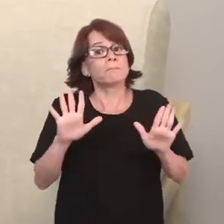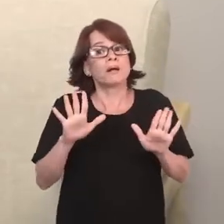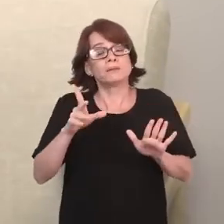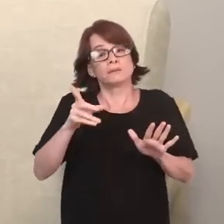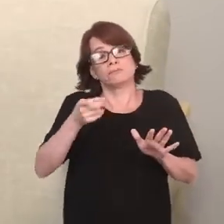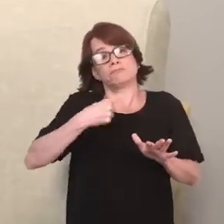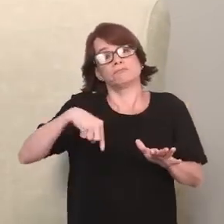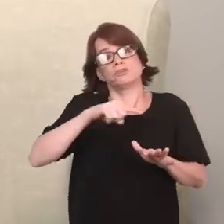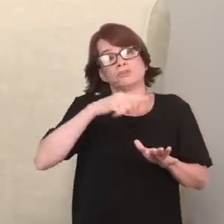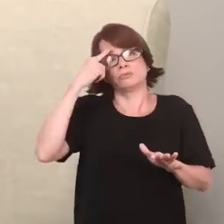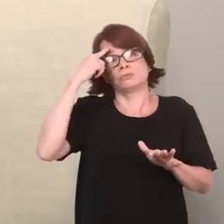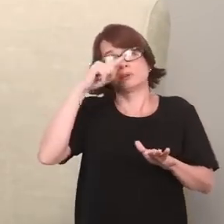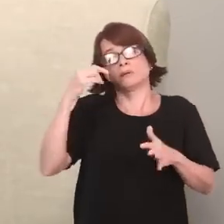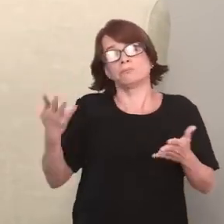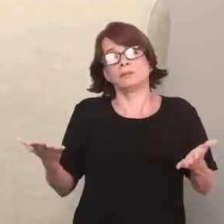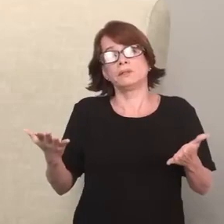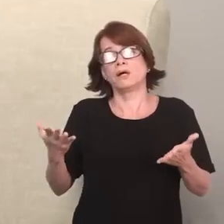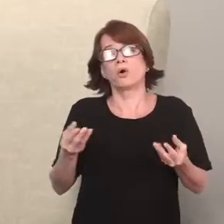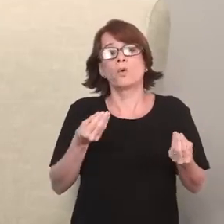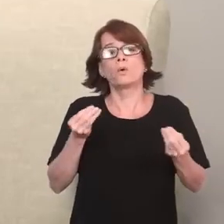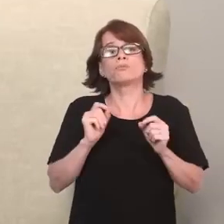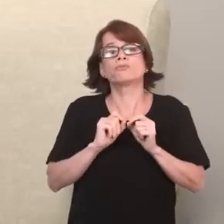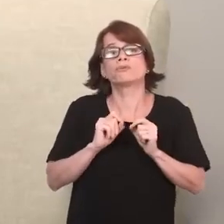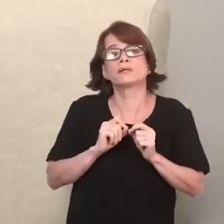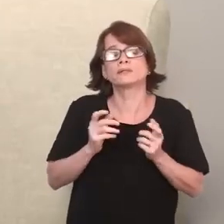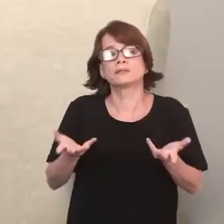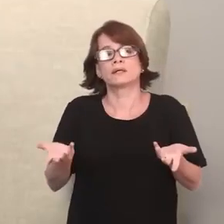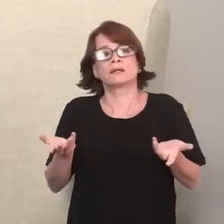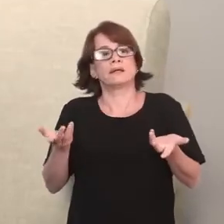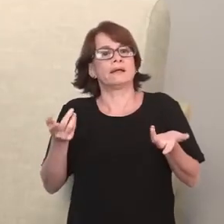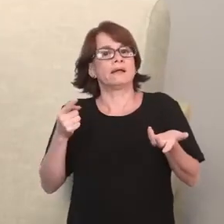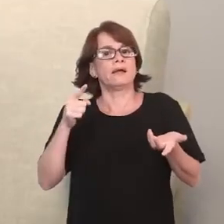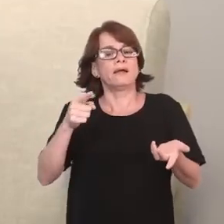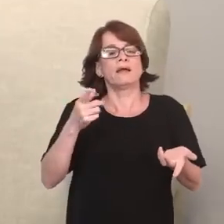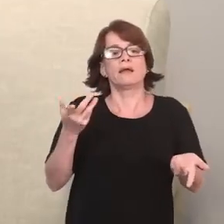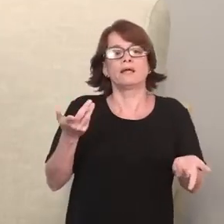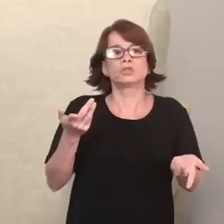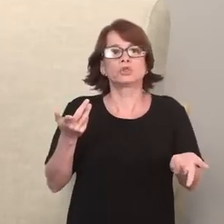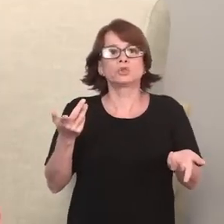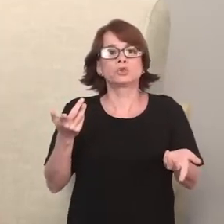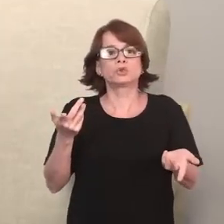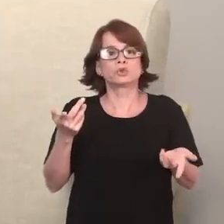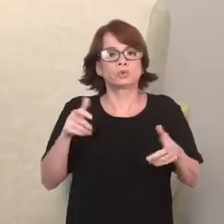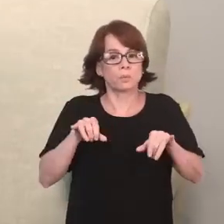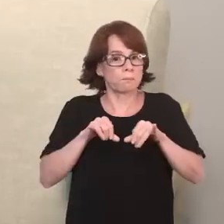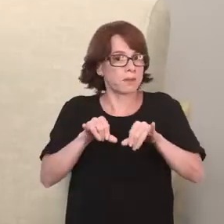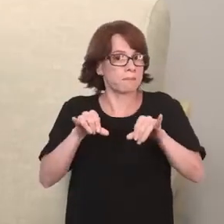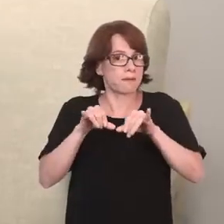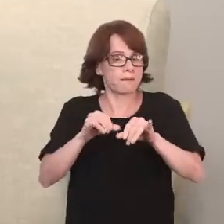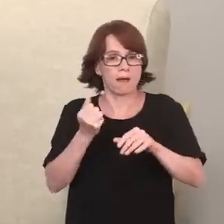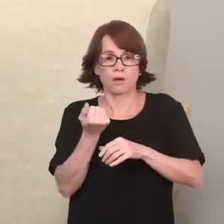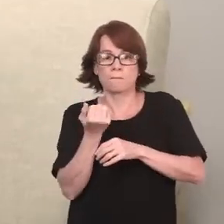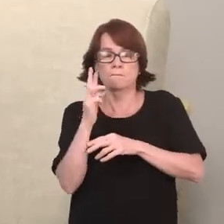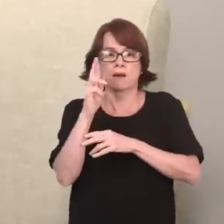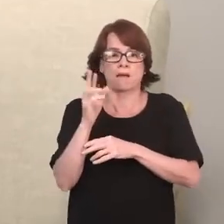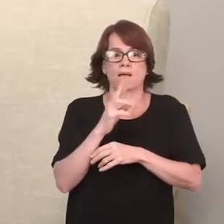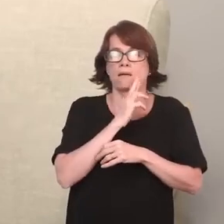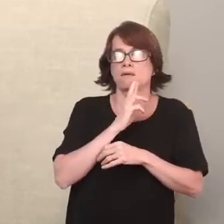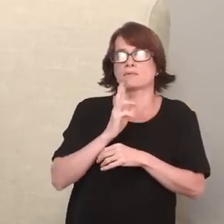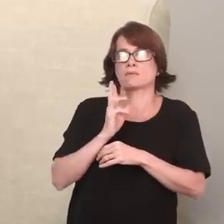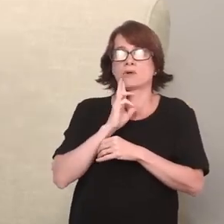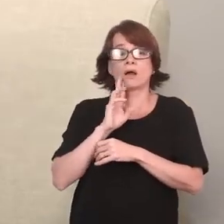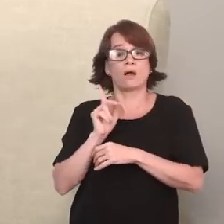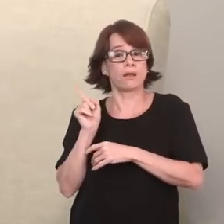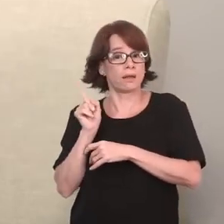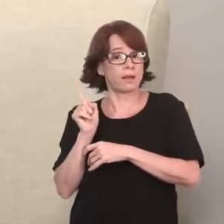lidando. Mas foi um dos primeiros também a reabrir e manteve os supermercados, manteve os bares e restaurantes.